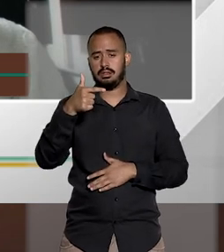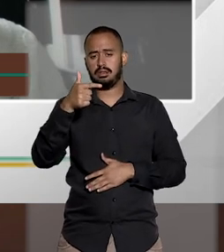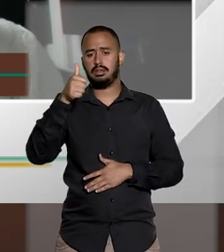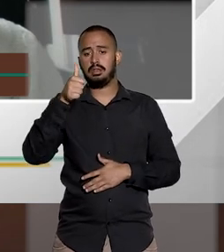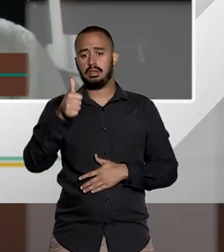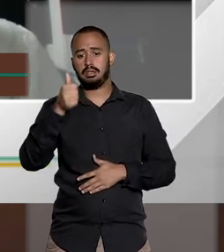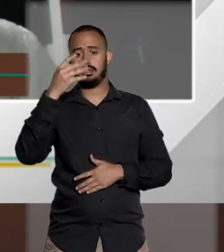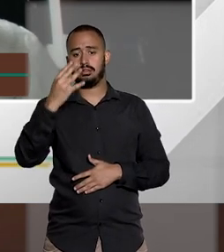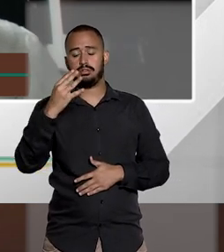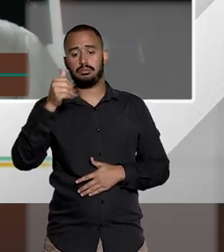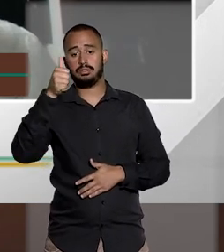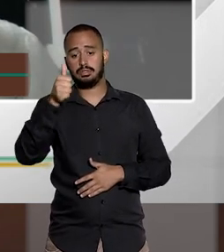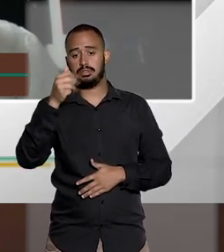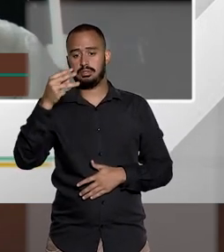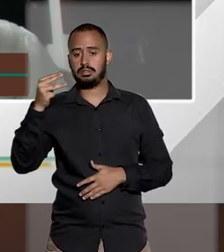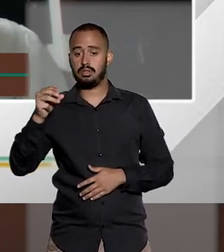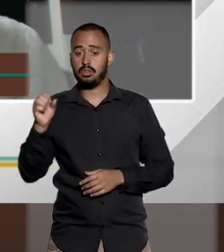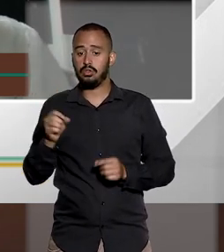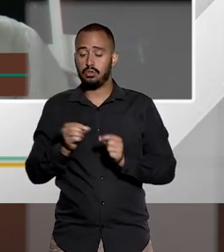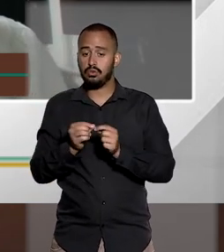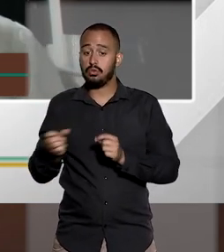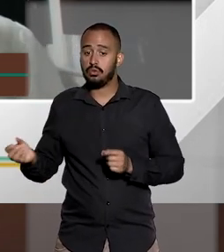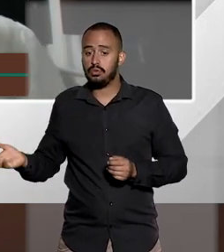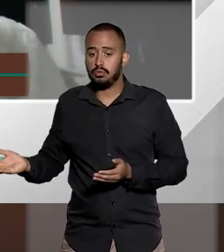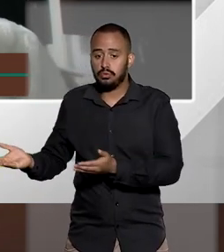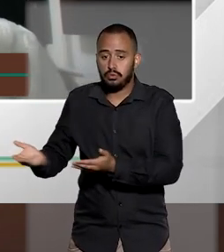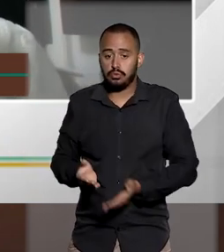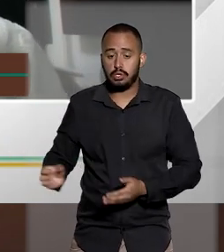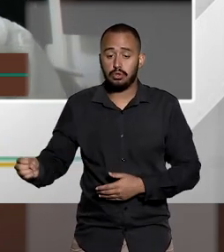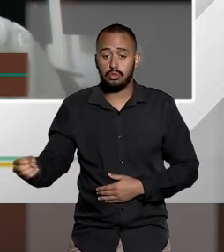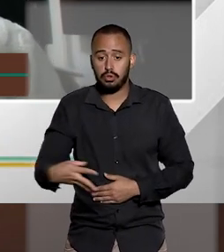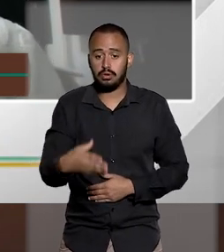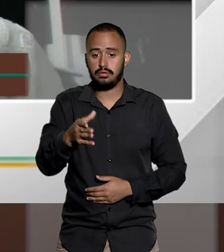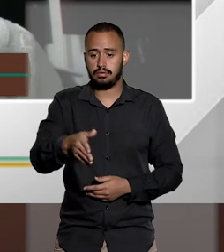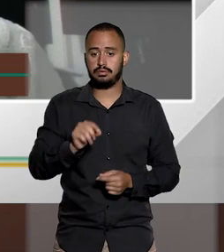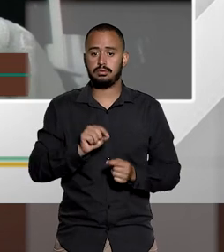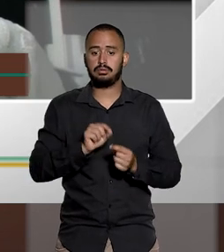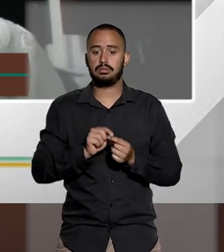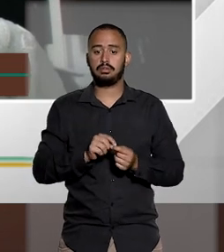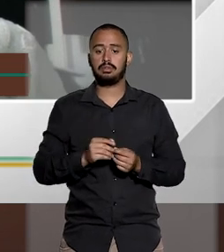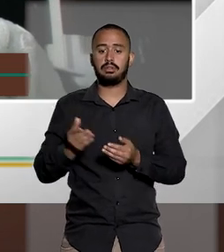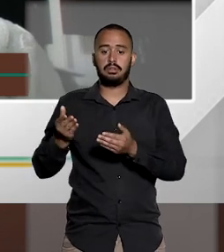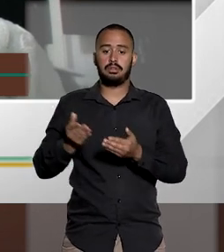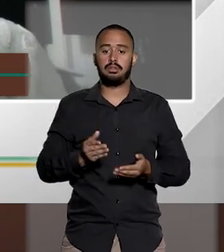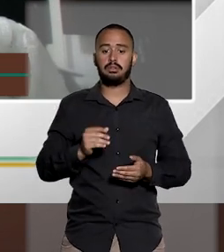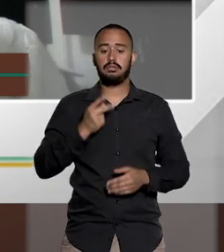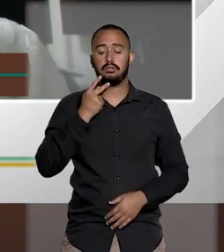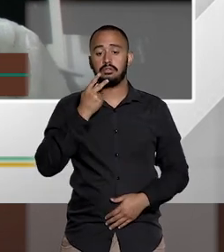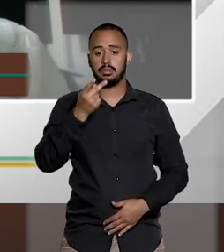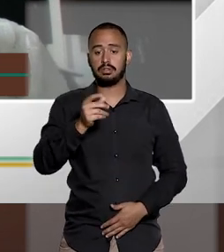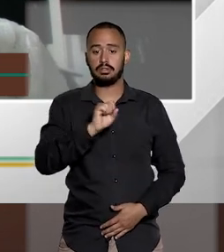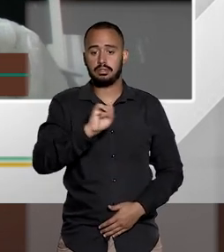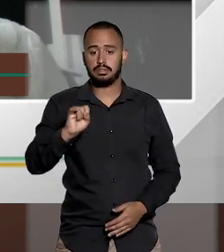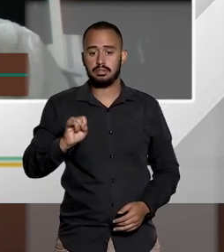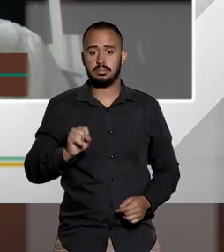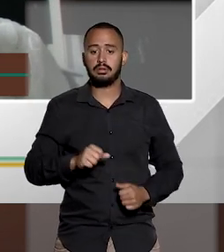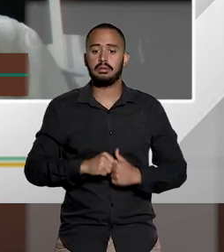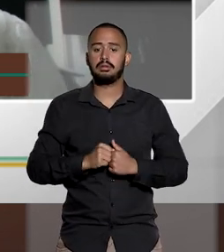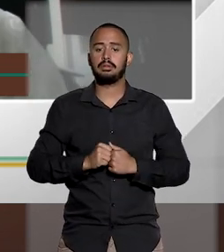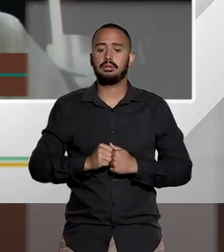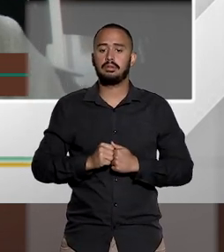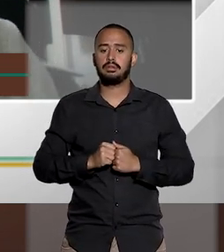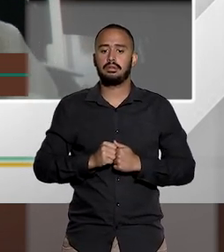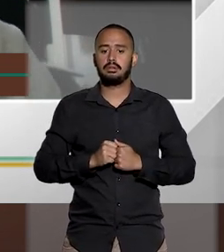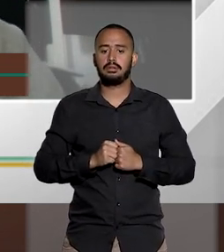14.133, ela trouxe essa inovação. Porque ela veio dizer que se